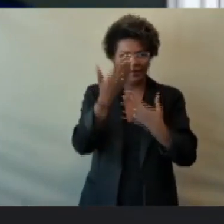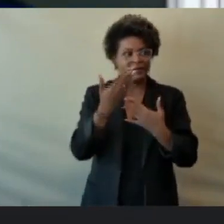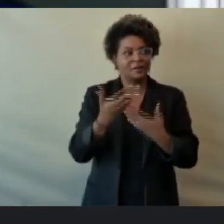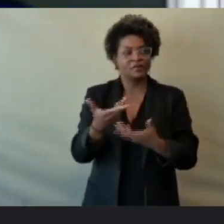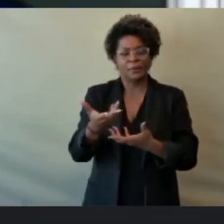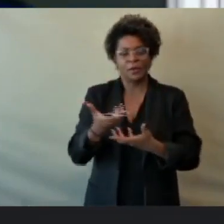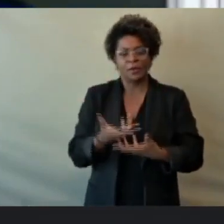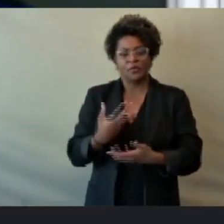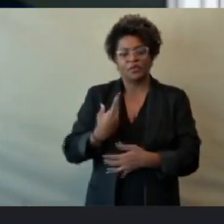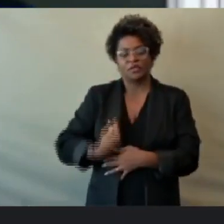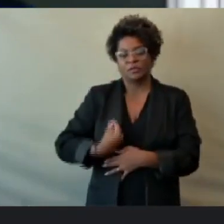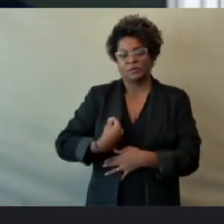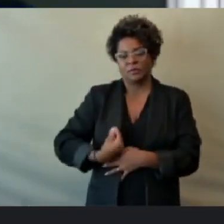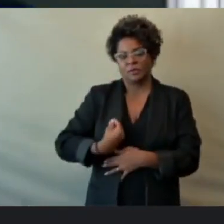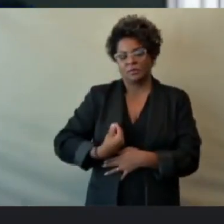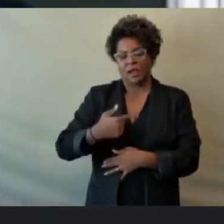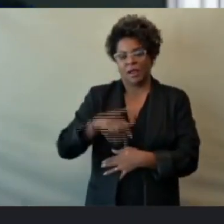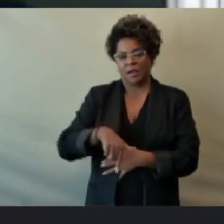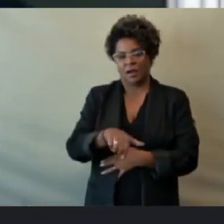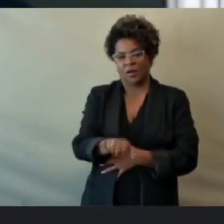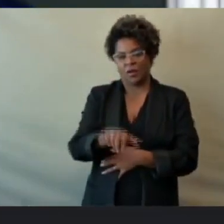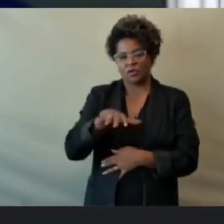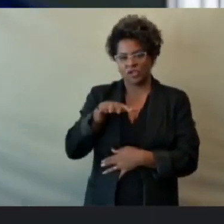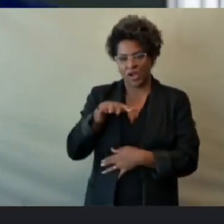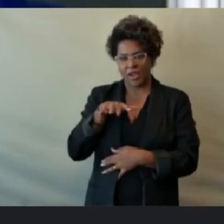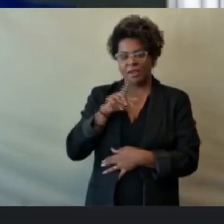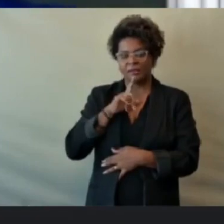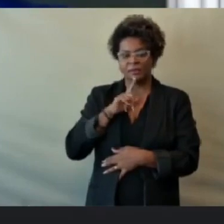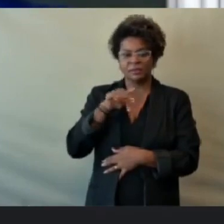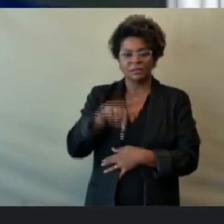audiência, de estar aqui nessa plenária.